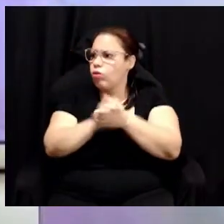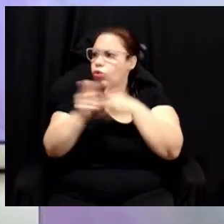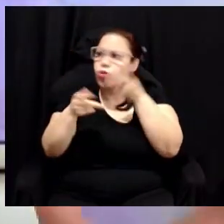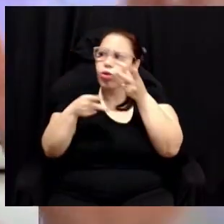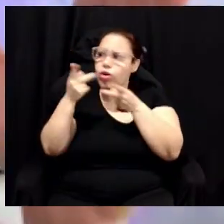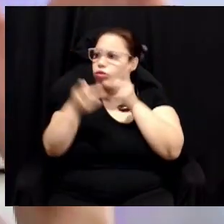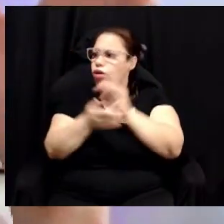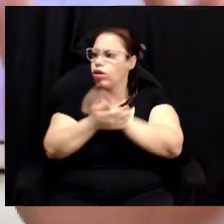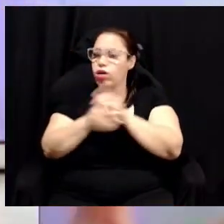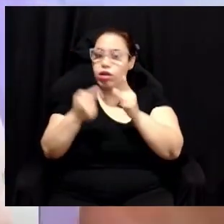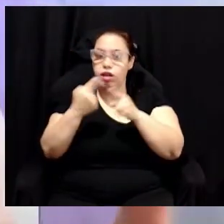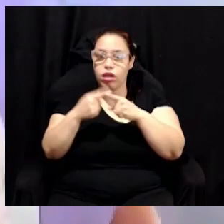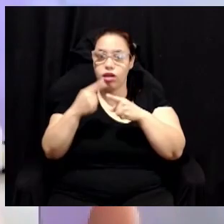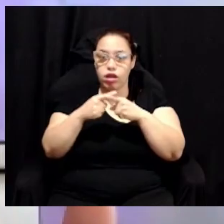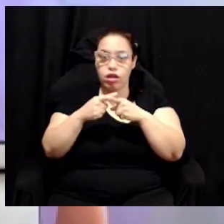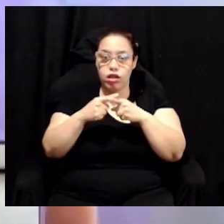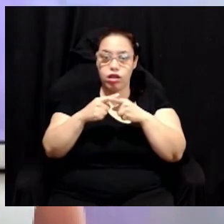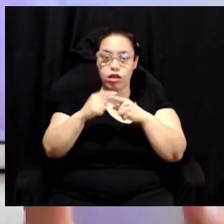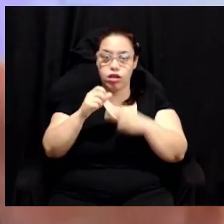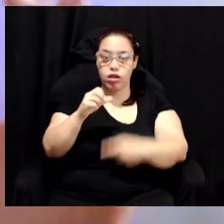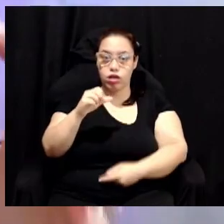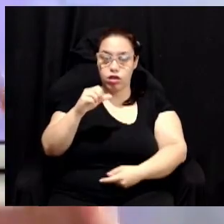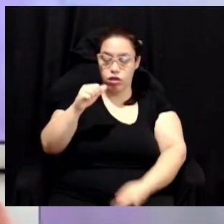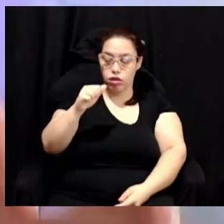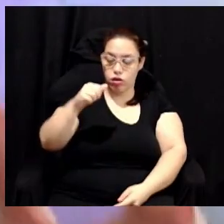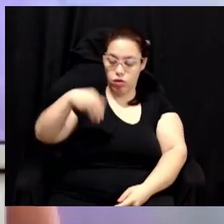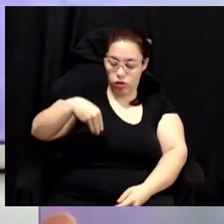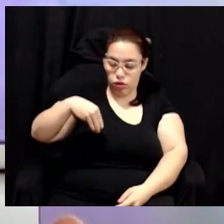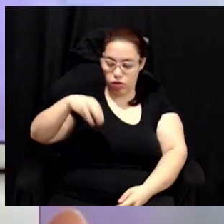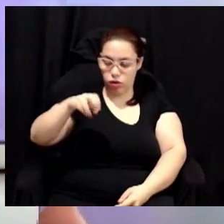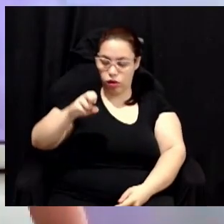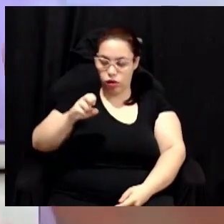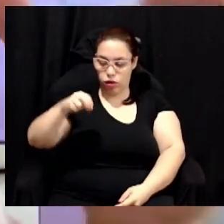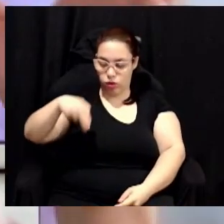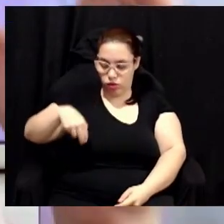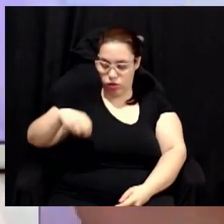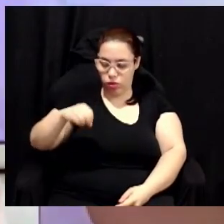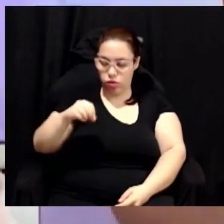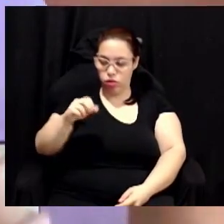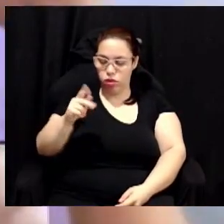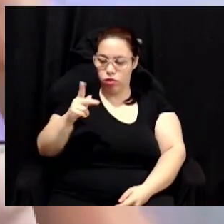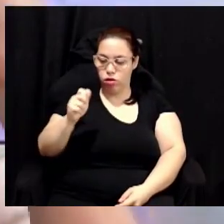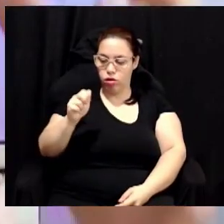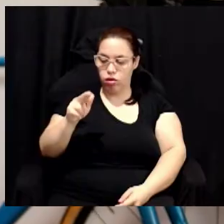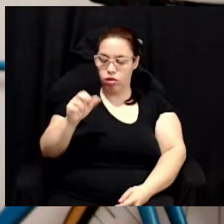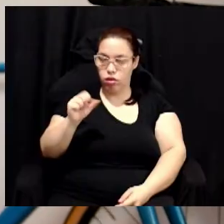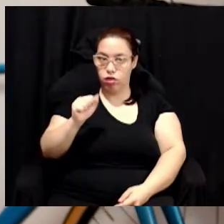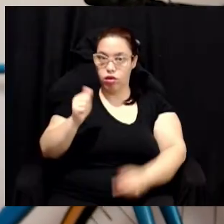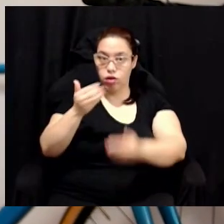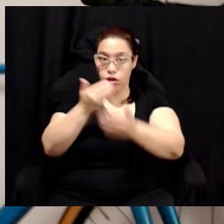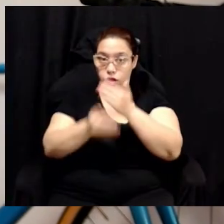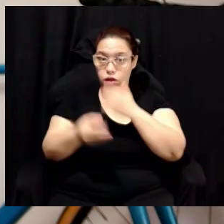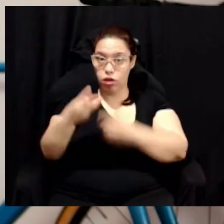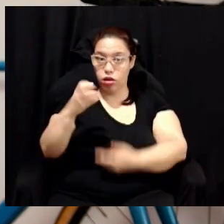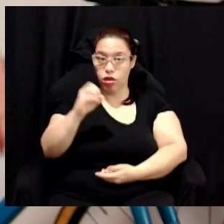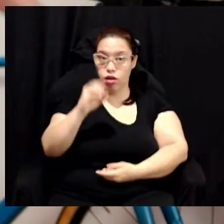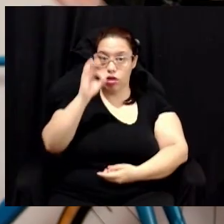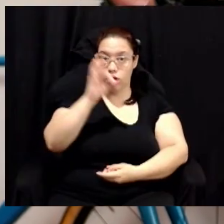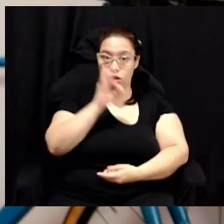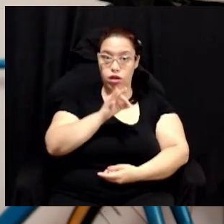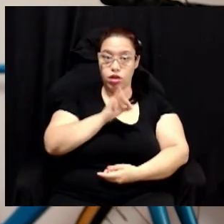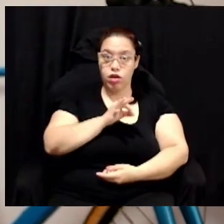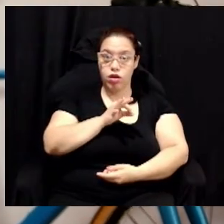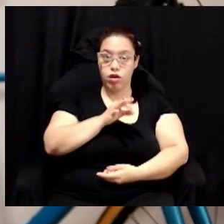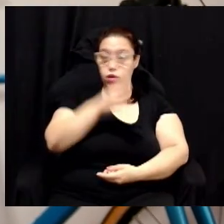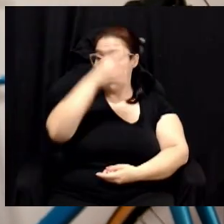falar. Porque quando você entra na menopausa, você tem 30% de perda do seu cérebro. Você perde